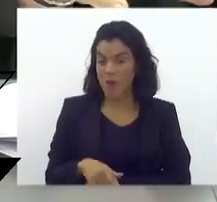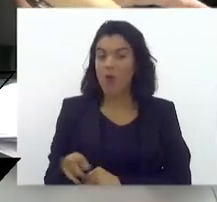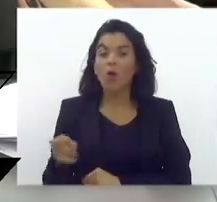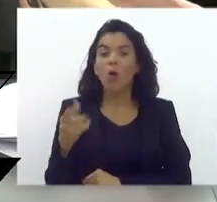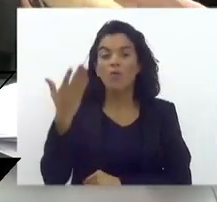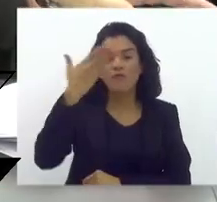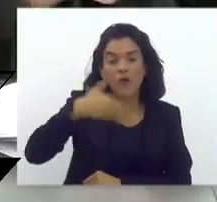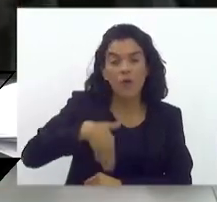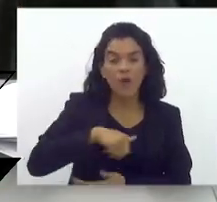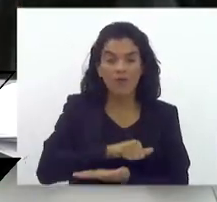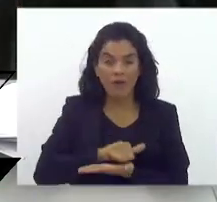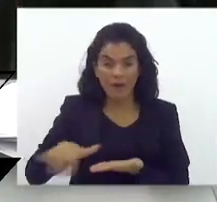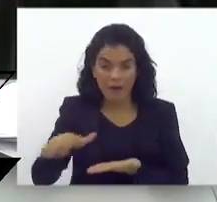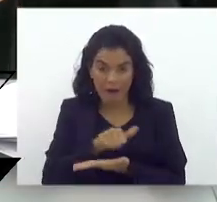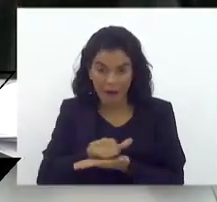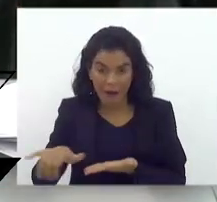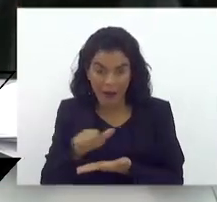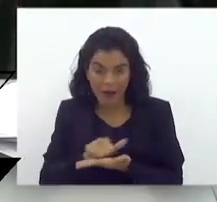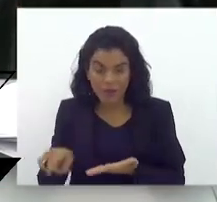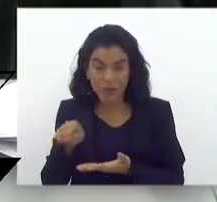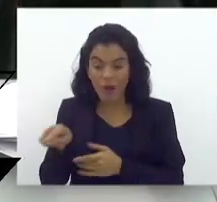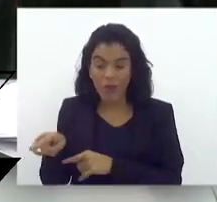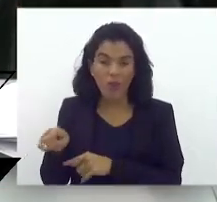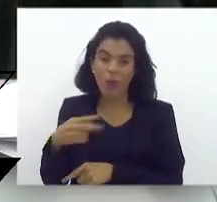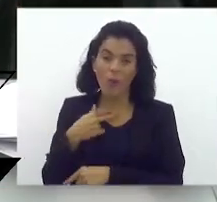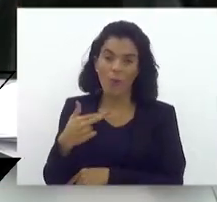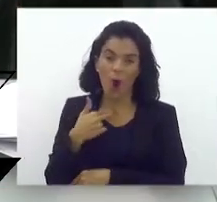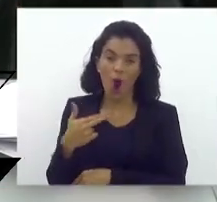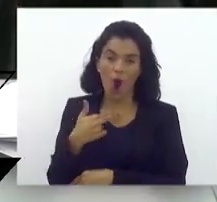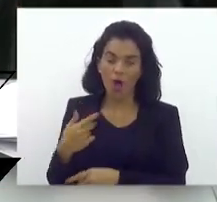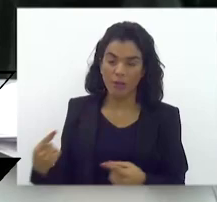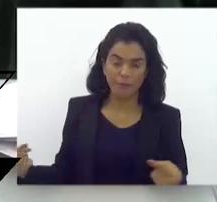de conta estadual, municipal, e elas não podem se superpor.